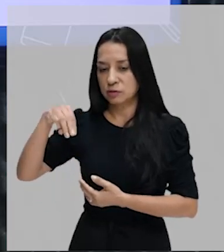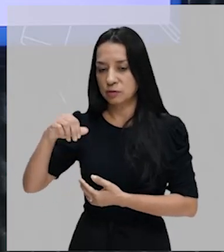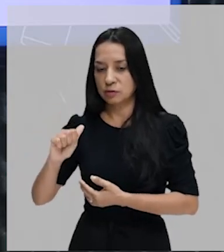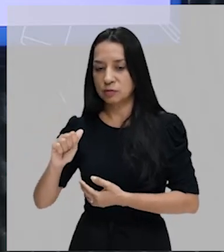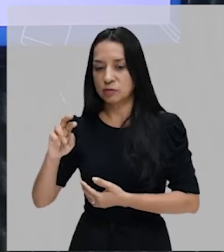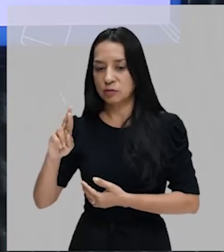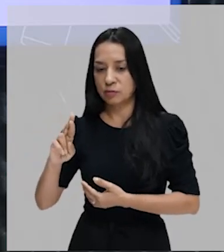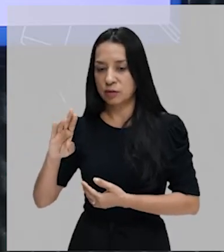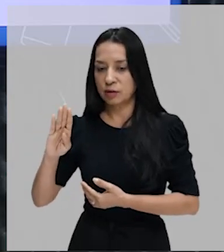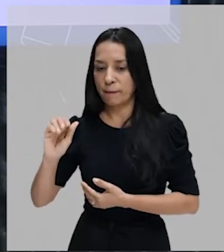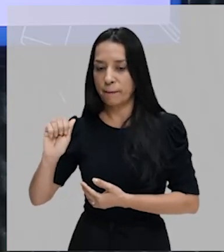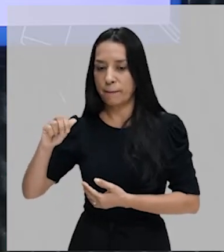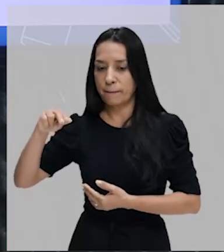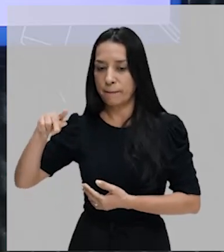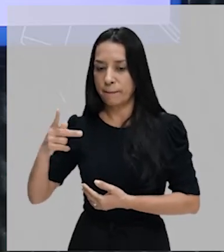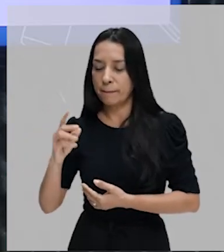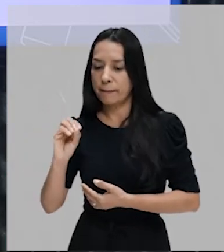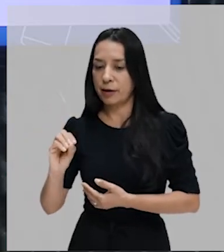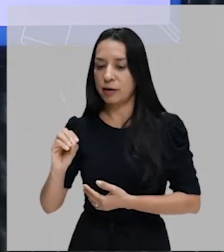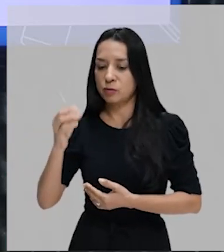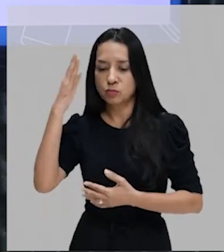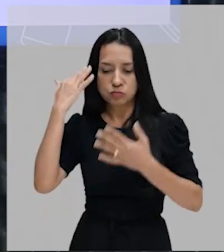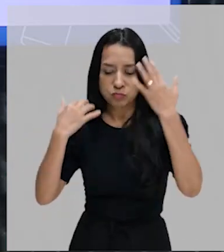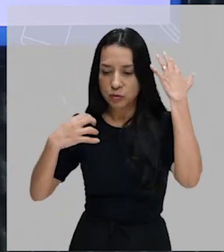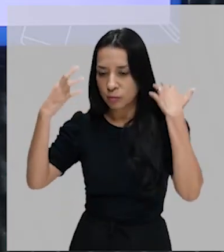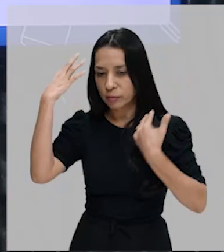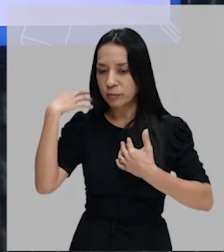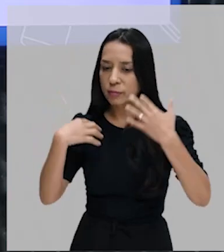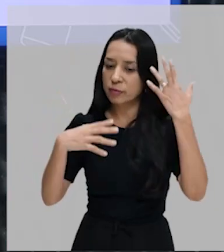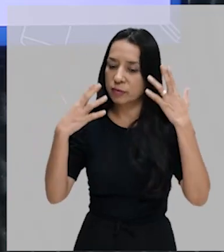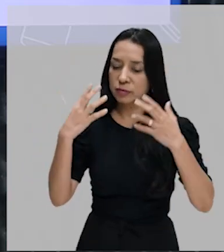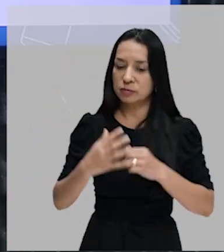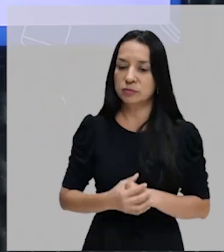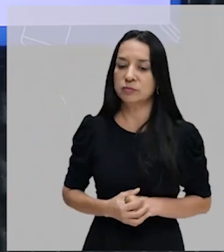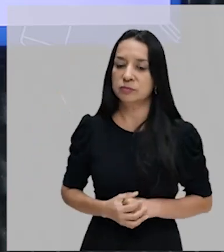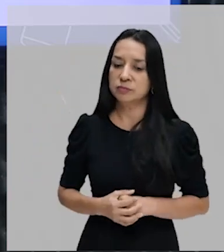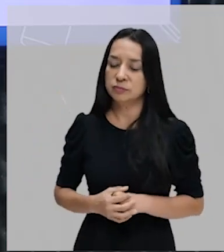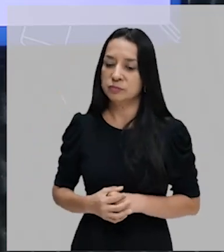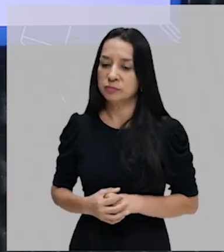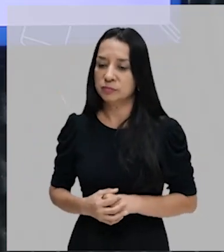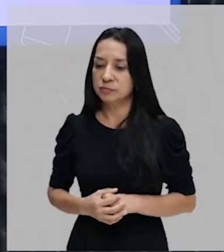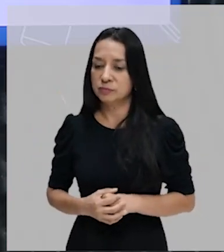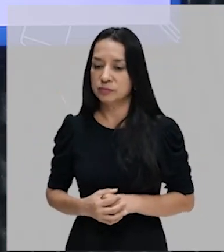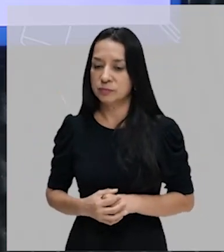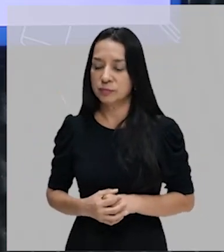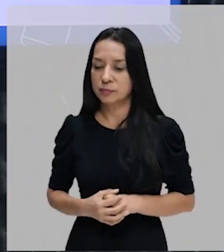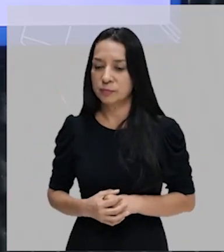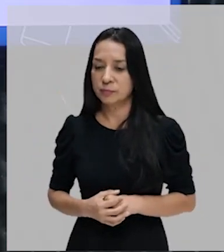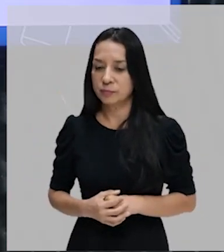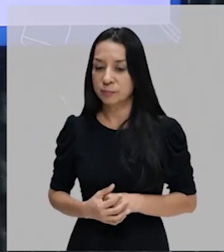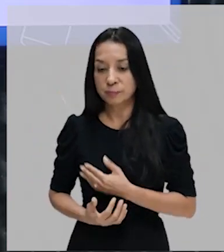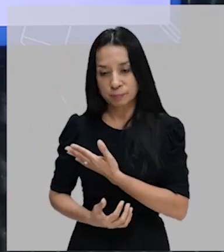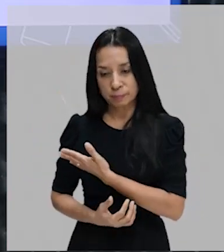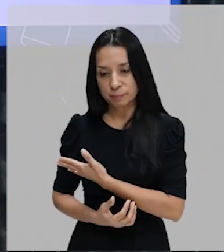É uma locução verbal, tá? Tomar banho, que é duchar-se. Ele